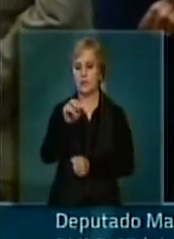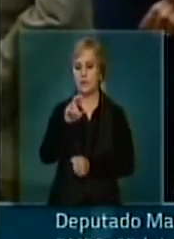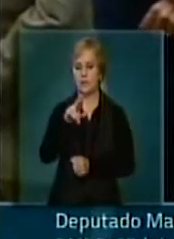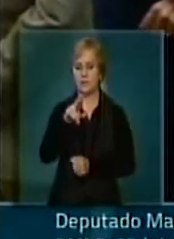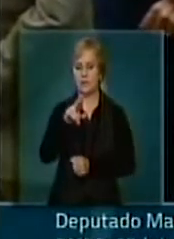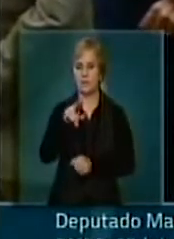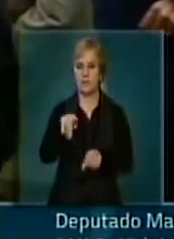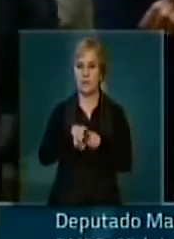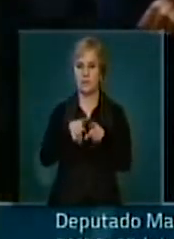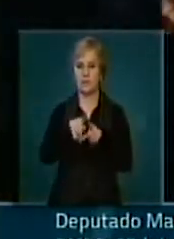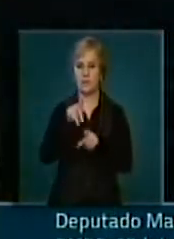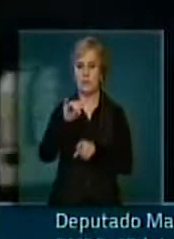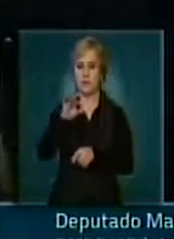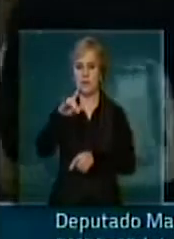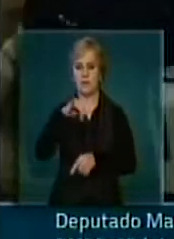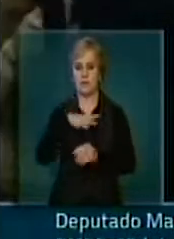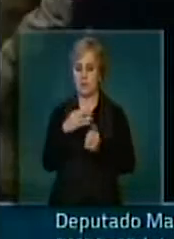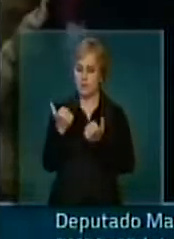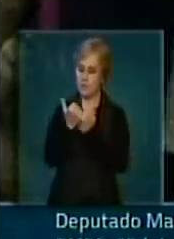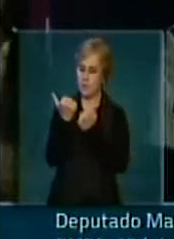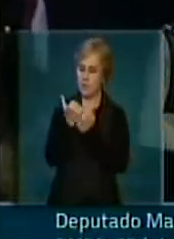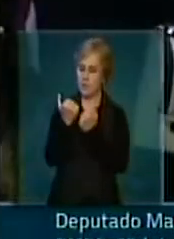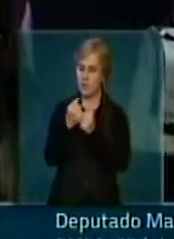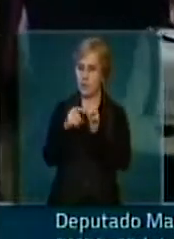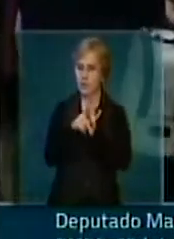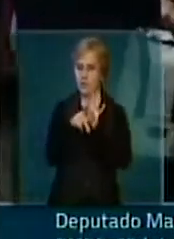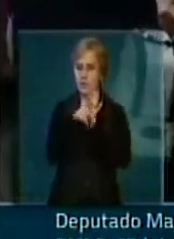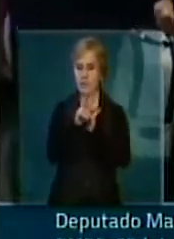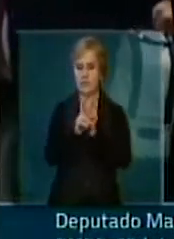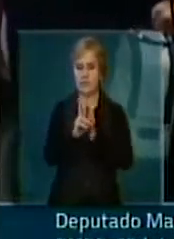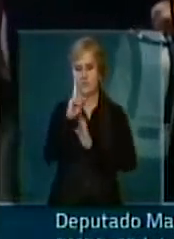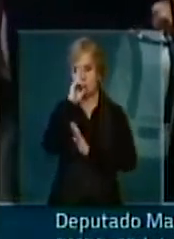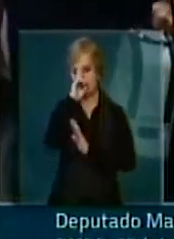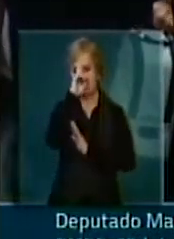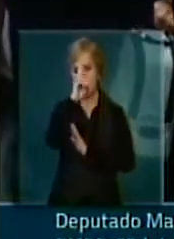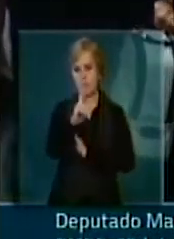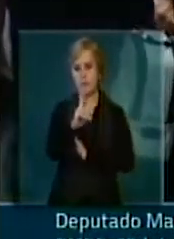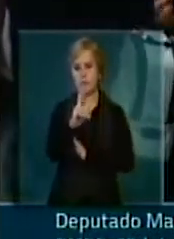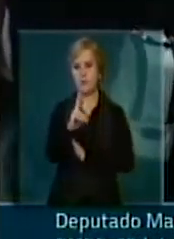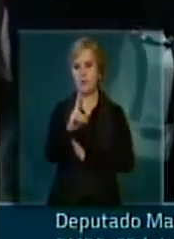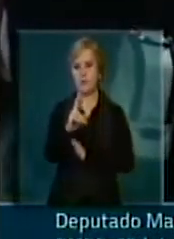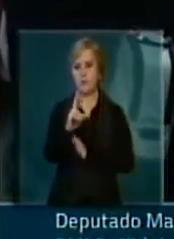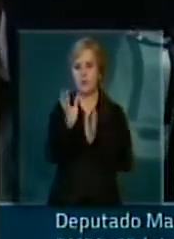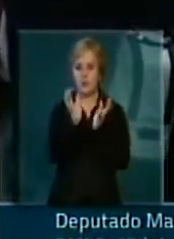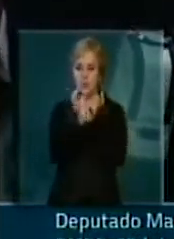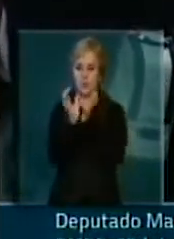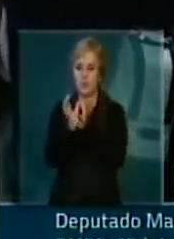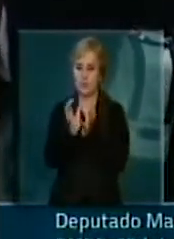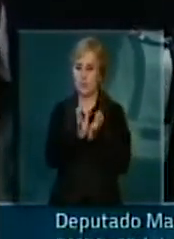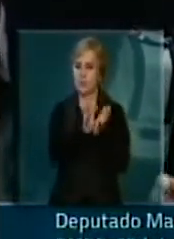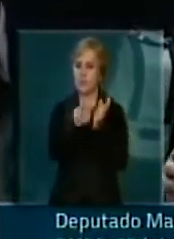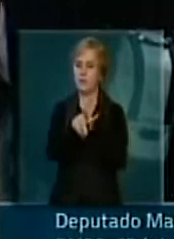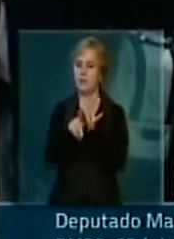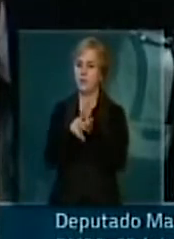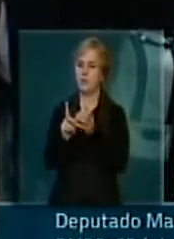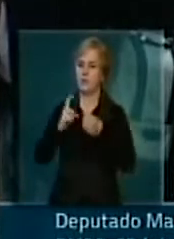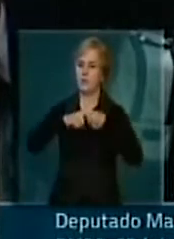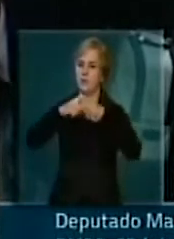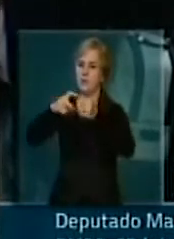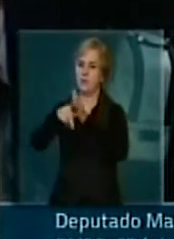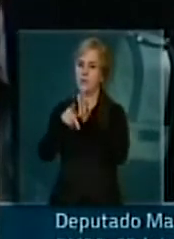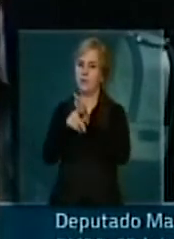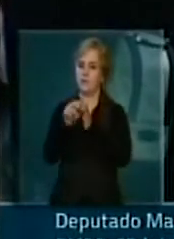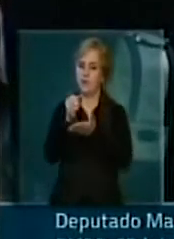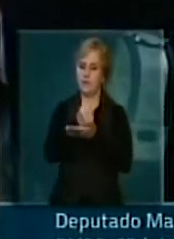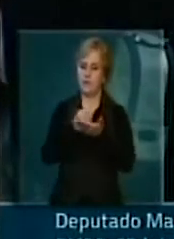Regis Dias, que o sucederam na direção de um conglomerado de farmácias à disposição da comunidade local. O seu filho, o doutor